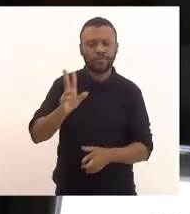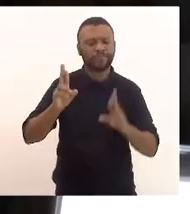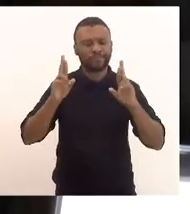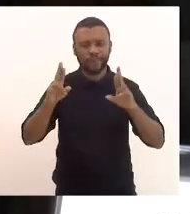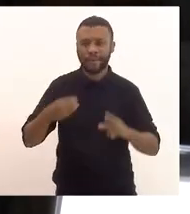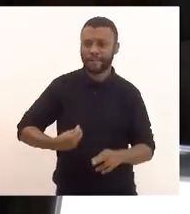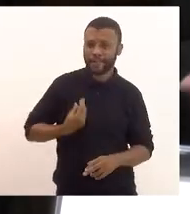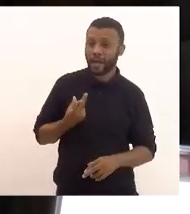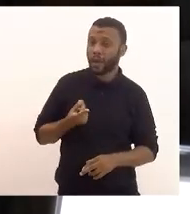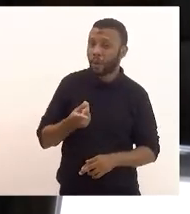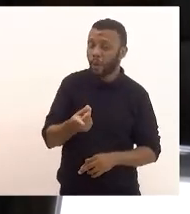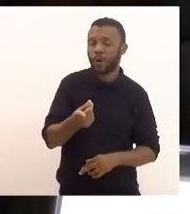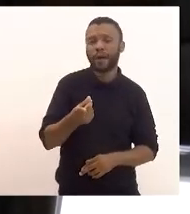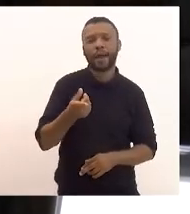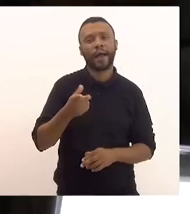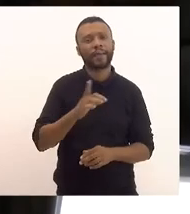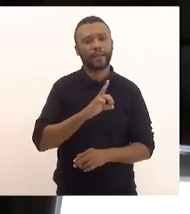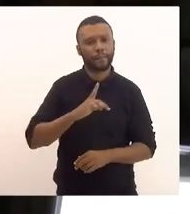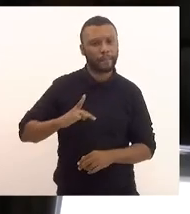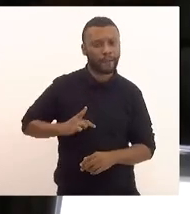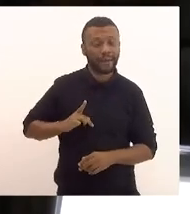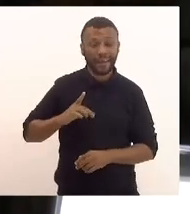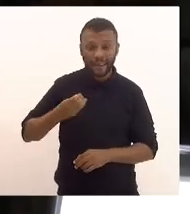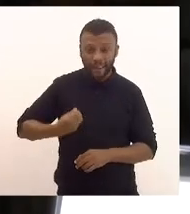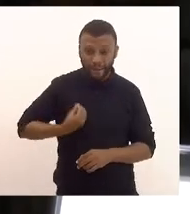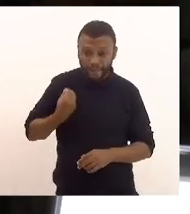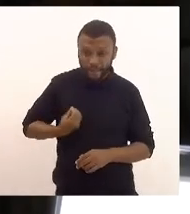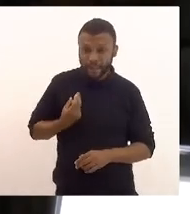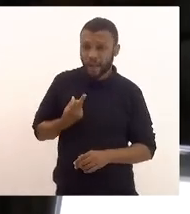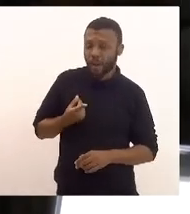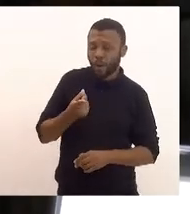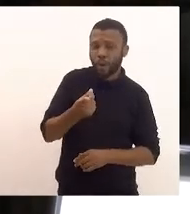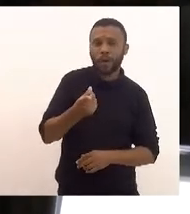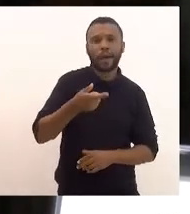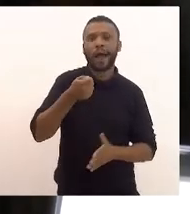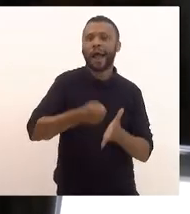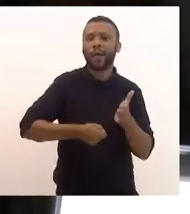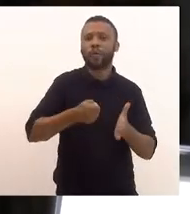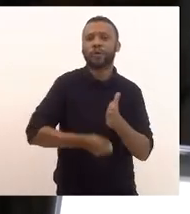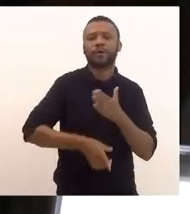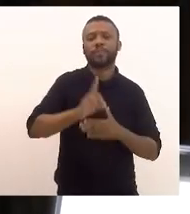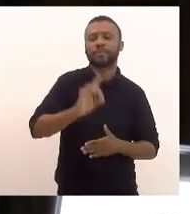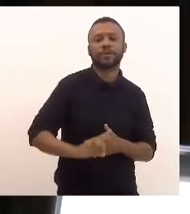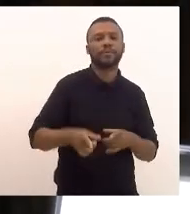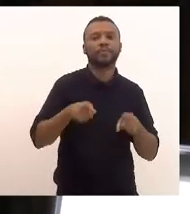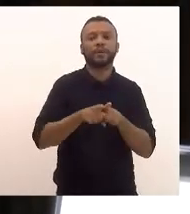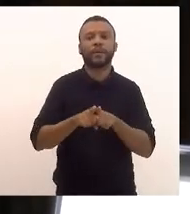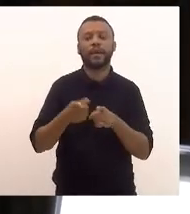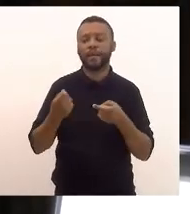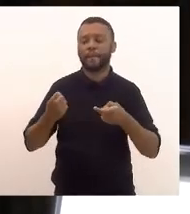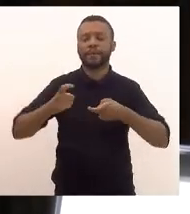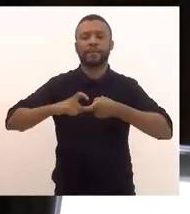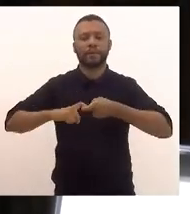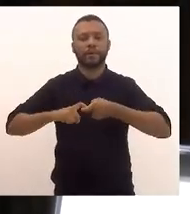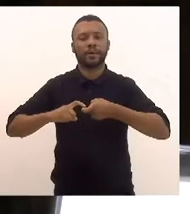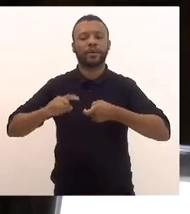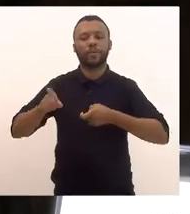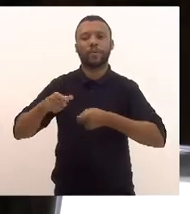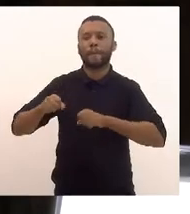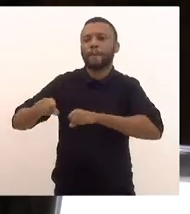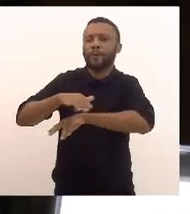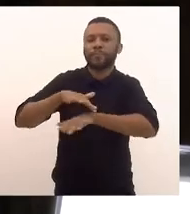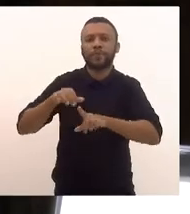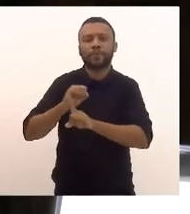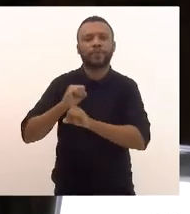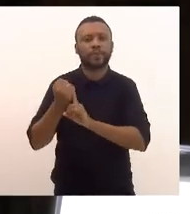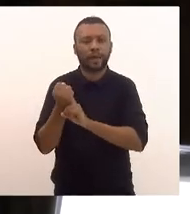longa defensoria vida longa a luta por direitos e Vida longa a parceria dos movimentos sociais com